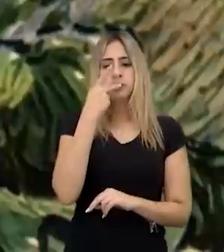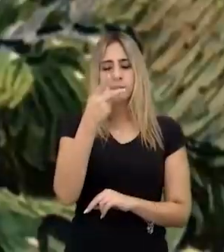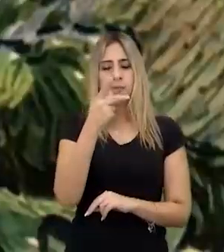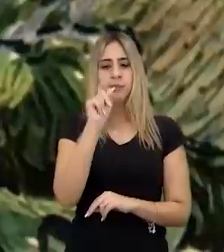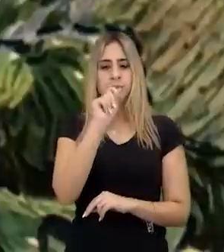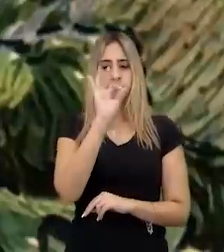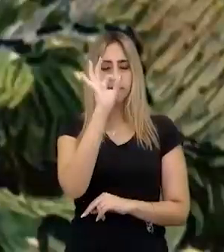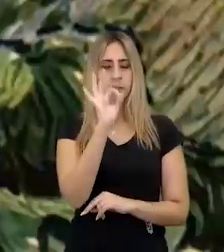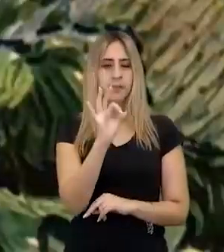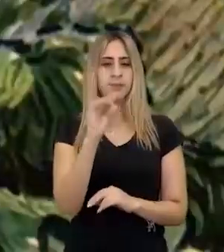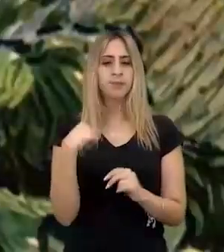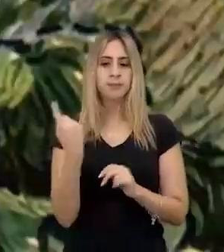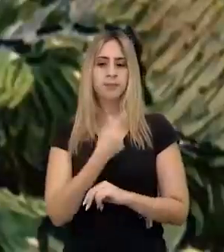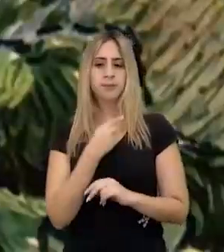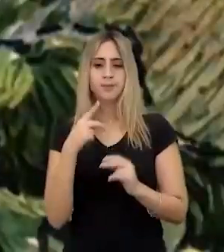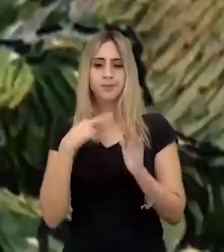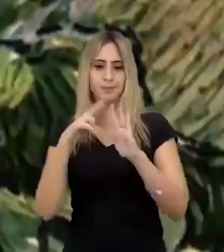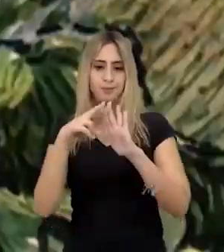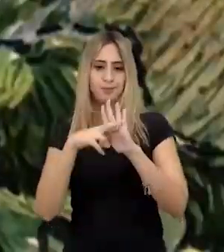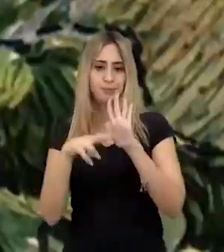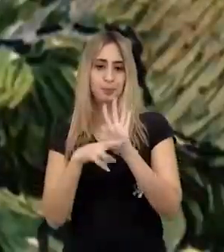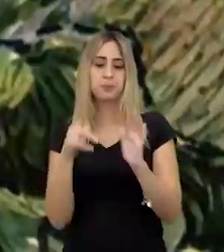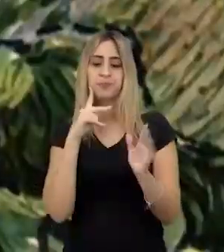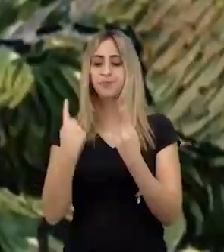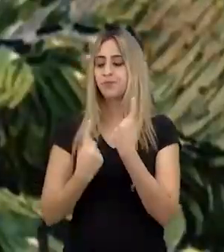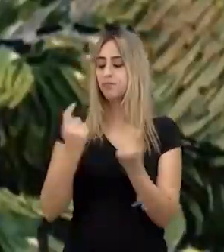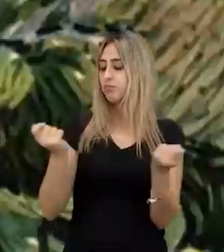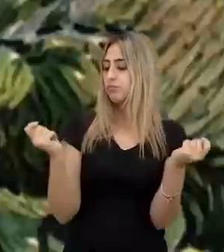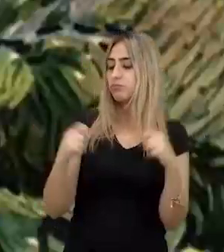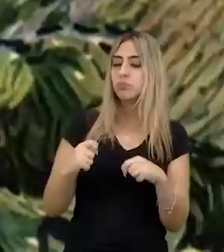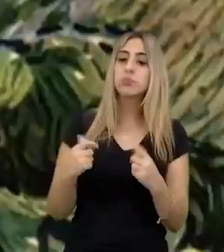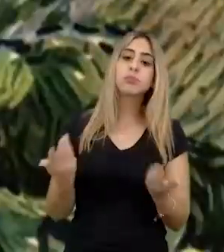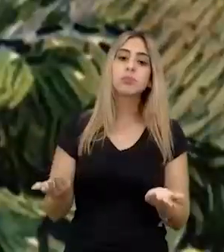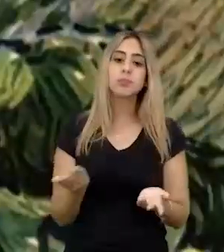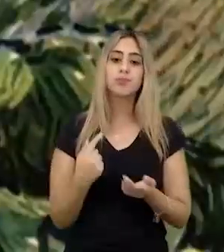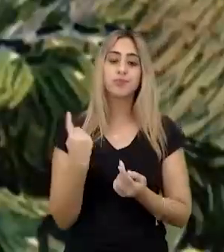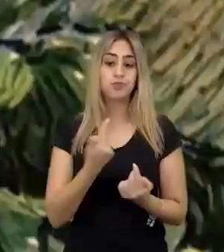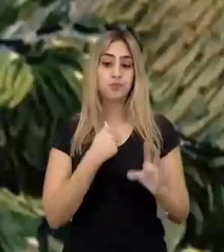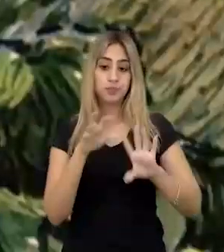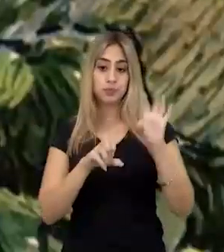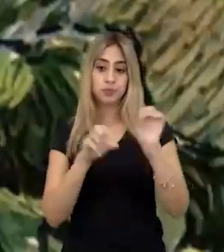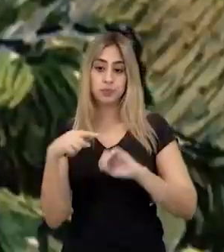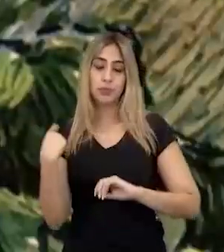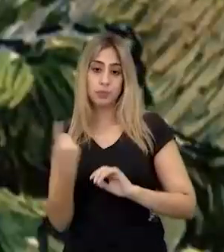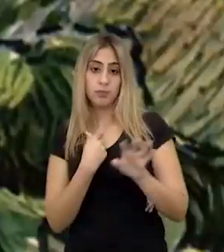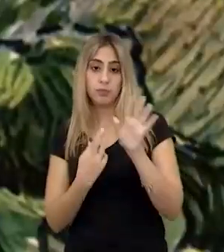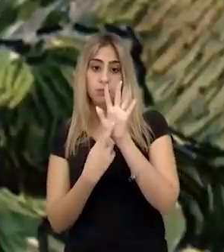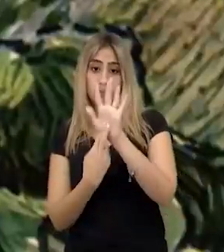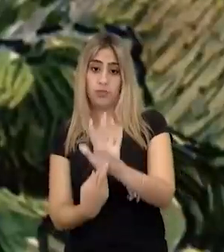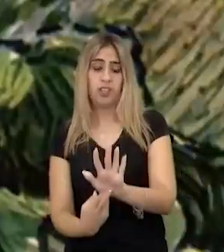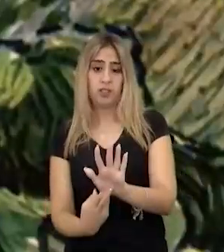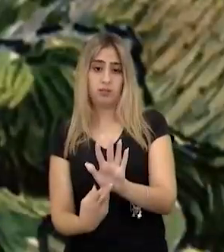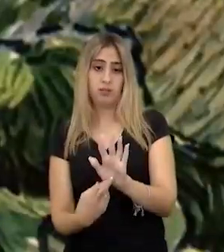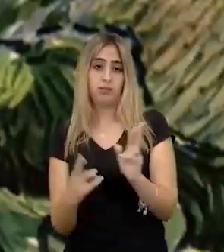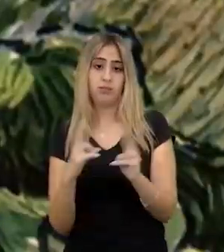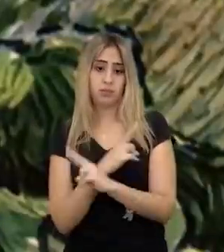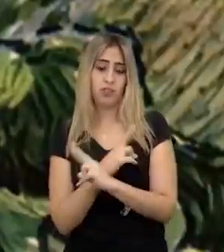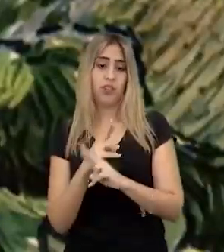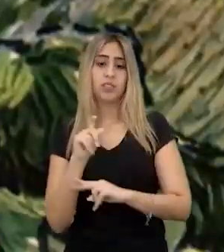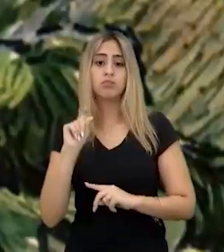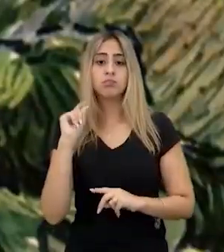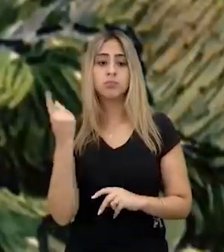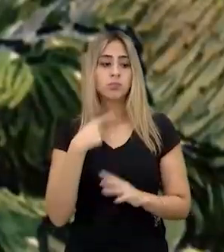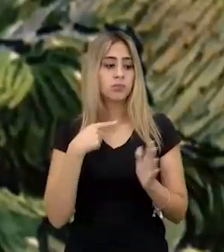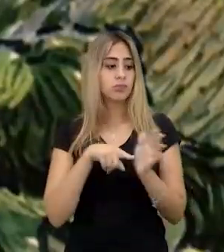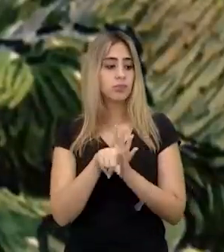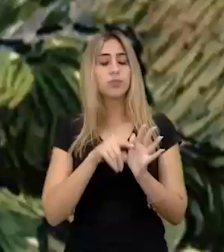é coerente com tal regra, com qual possibilidade, né? Então, a gente busca nossas referências. Aí a investigação